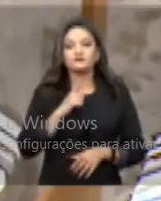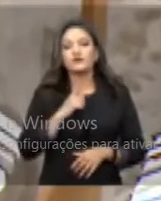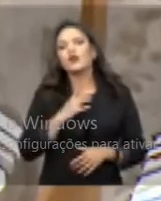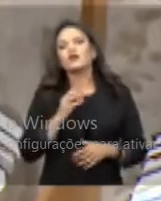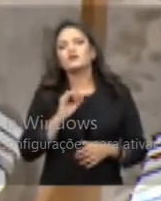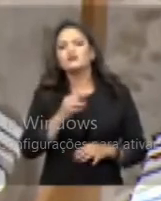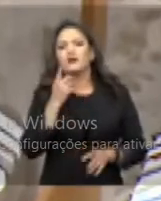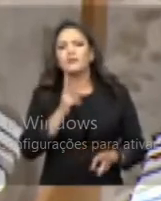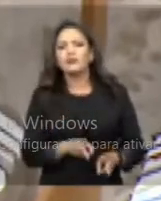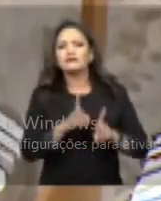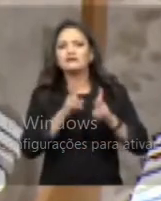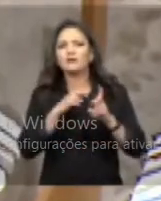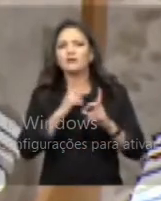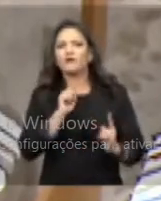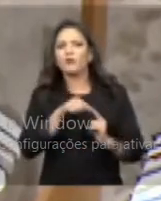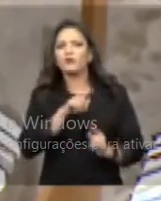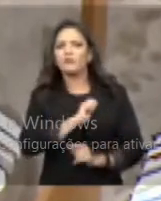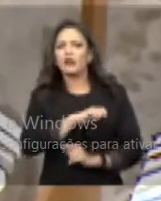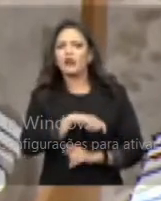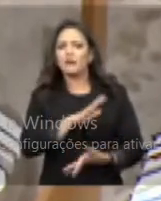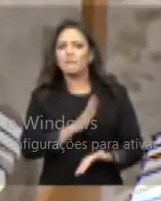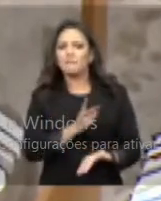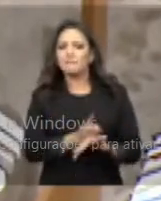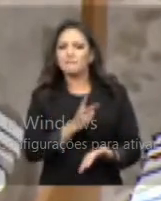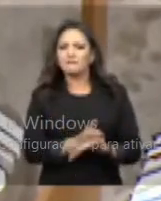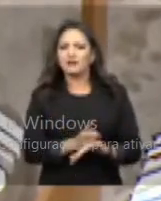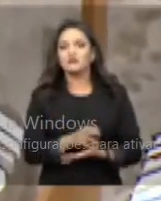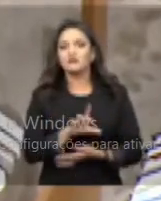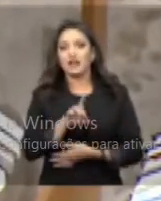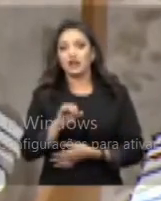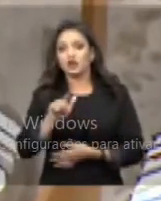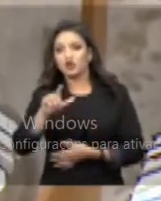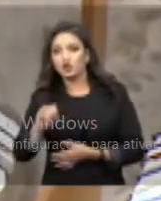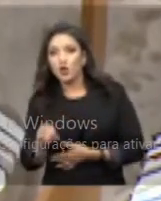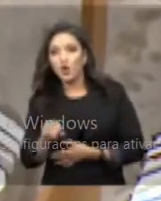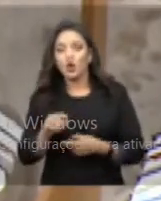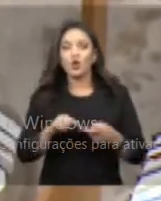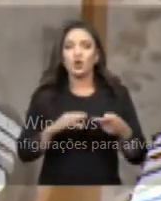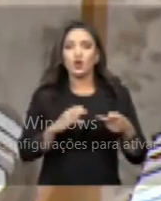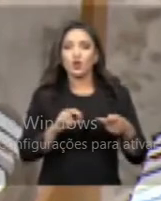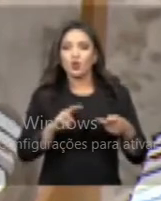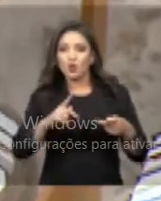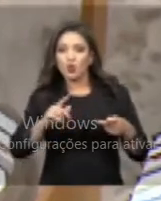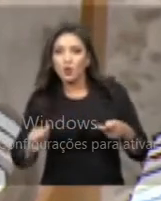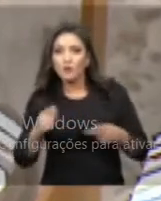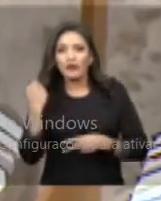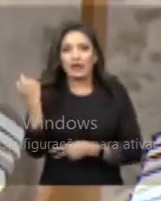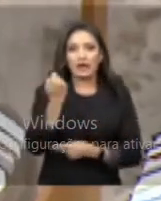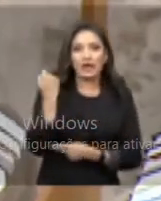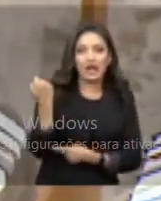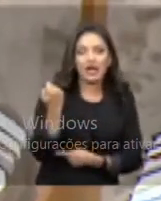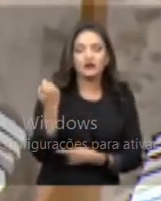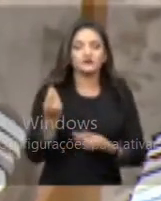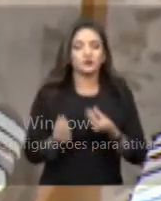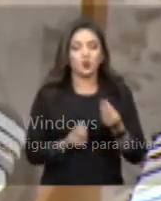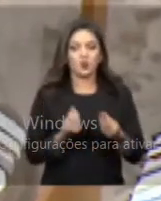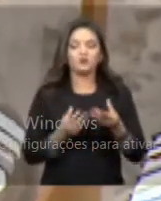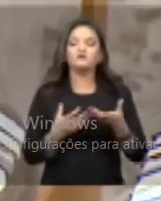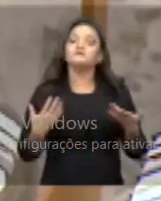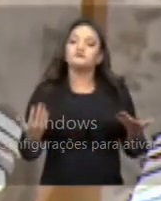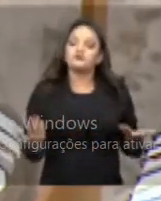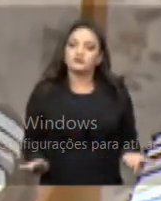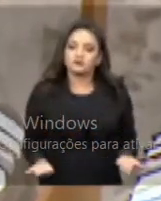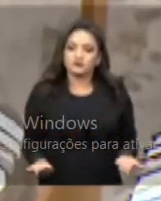intencionalidade, seja sob a denominação de dolo ou de culpa grave ou consciente. Nessa